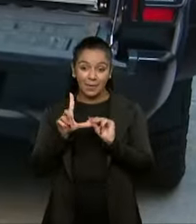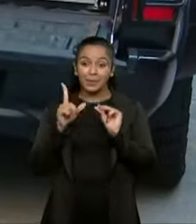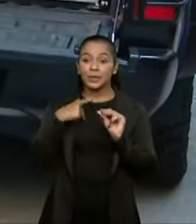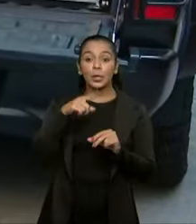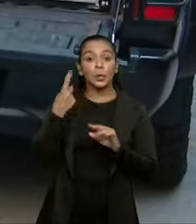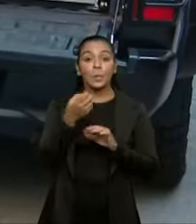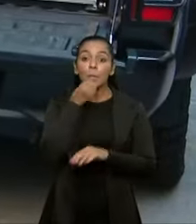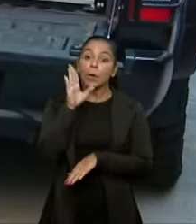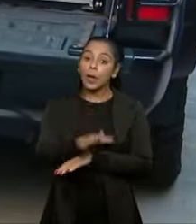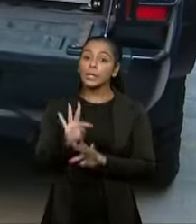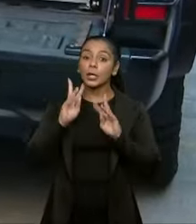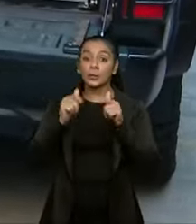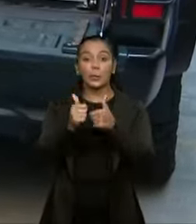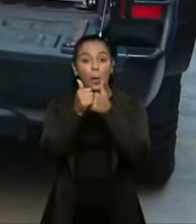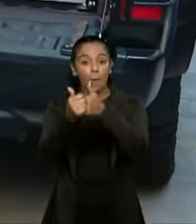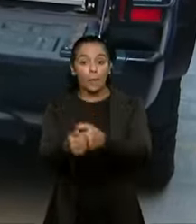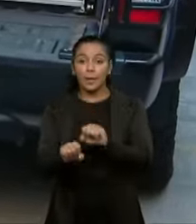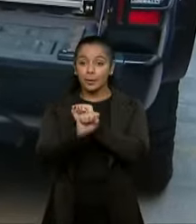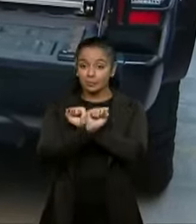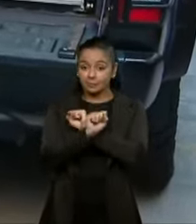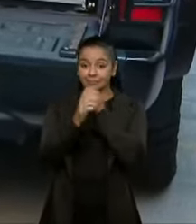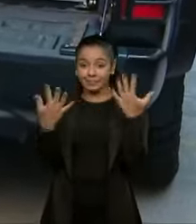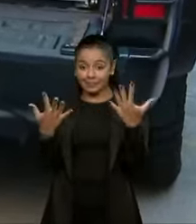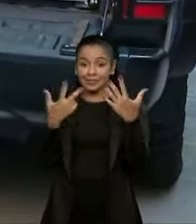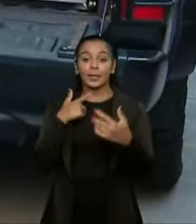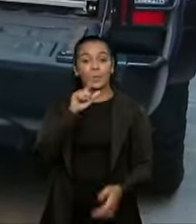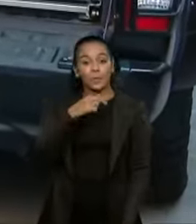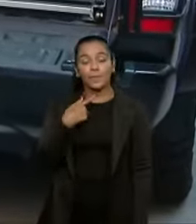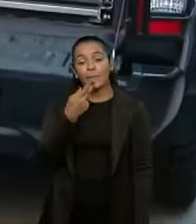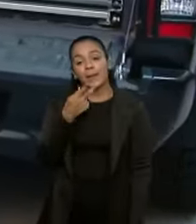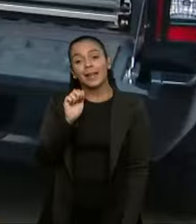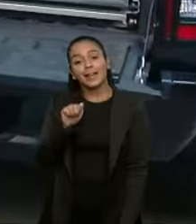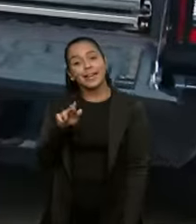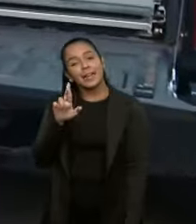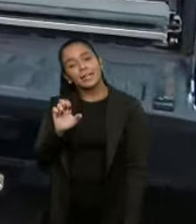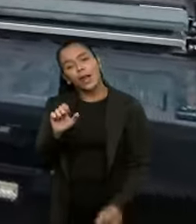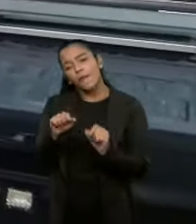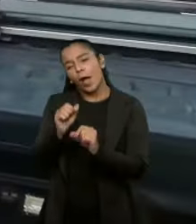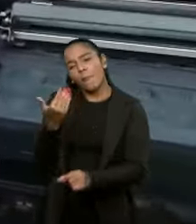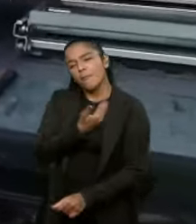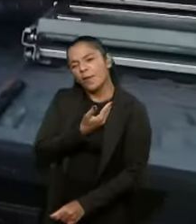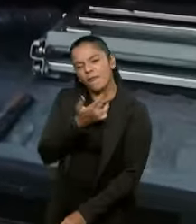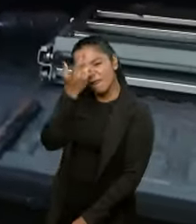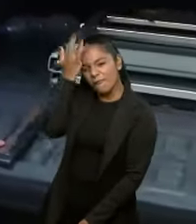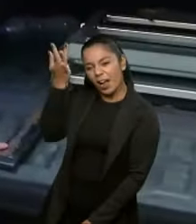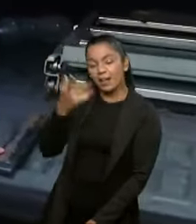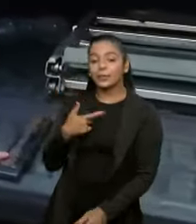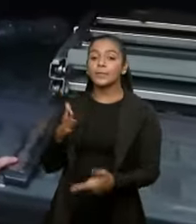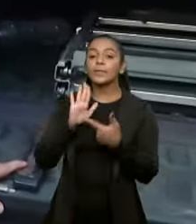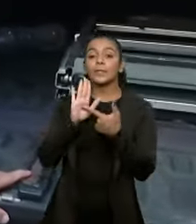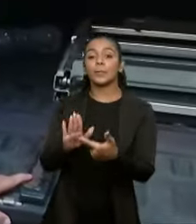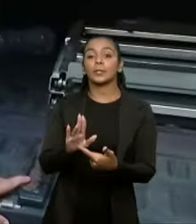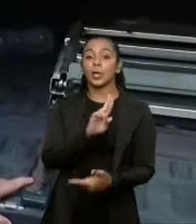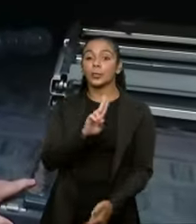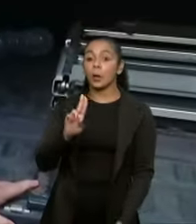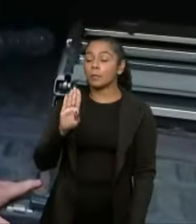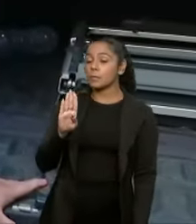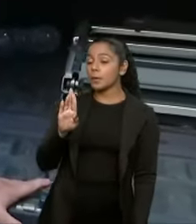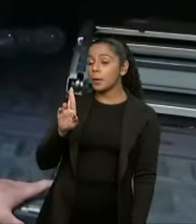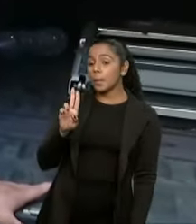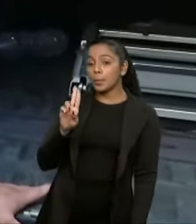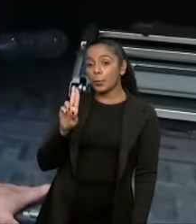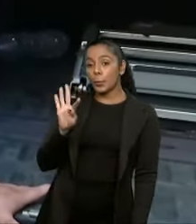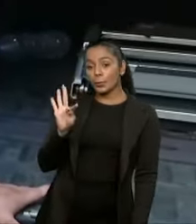um Sem Censura. Tô aqui com meu parceiro André Marques, que eu garro amizade fácil, e ele vai mostrar pra gente a bruta, não é isso, André? Essa é a bruta,